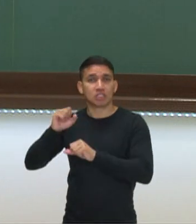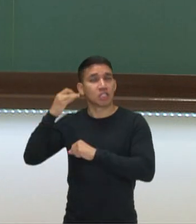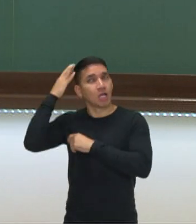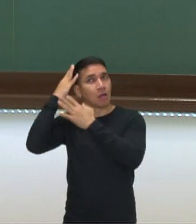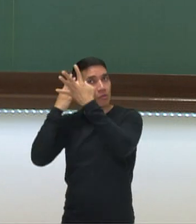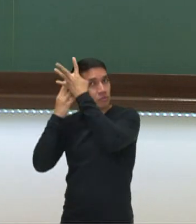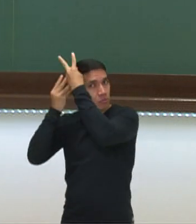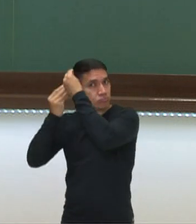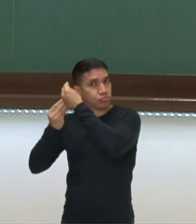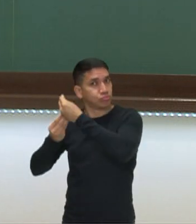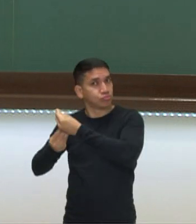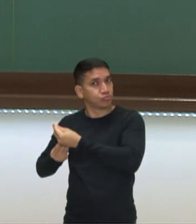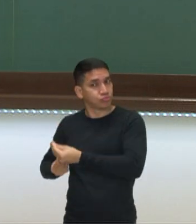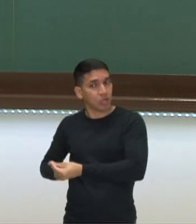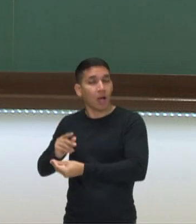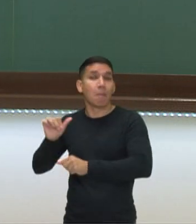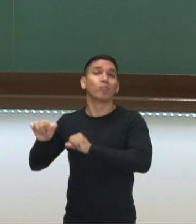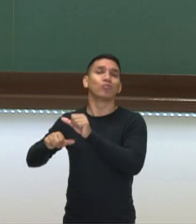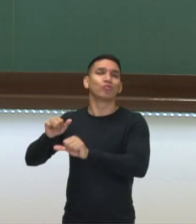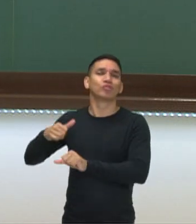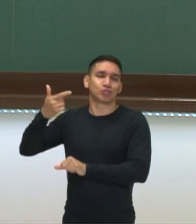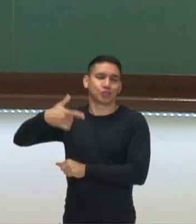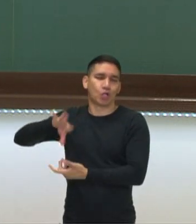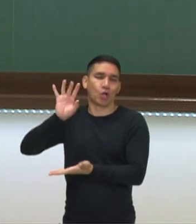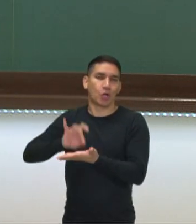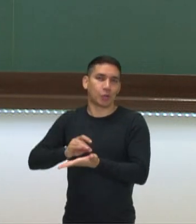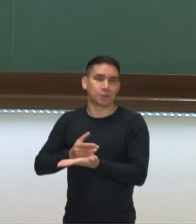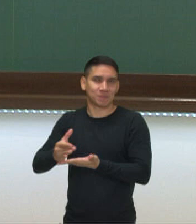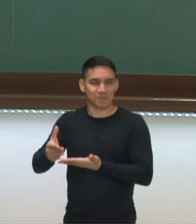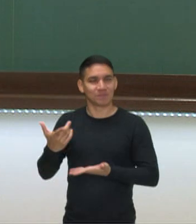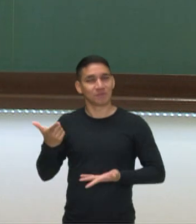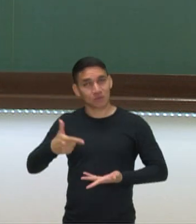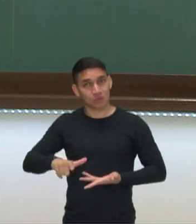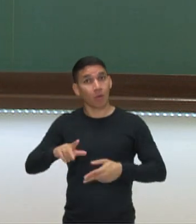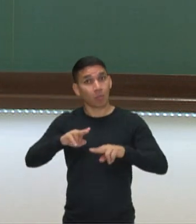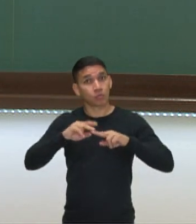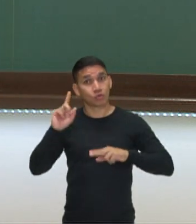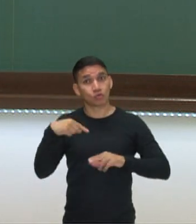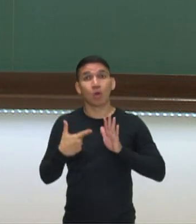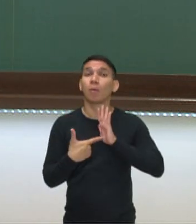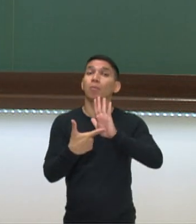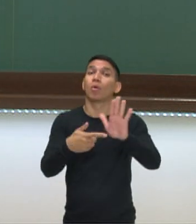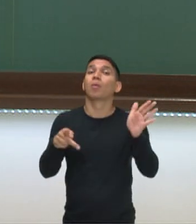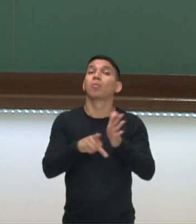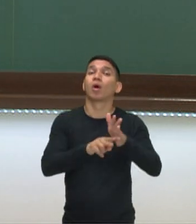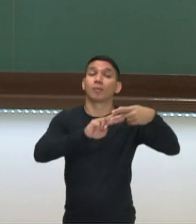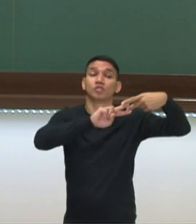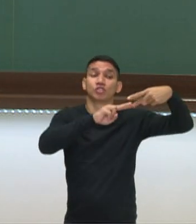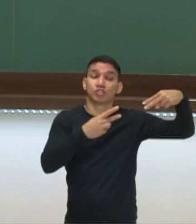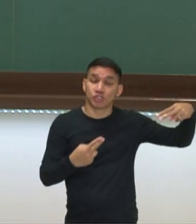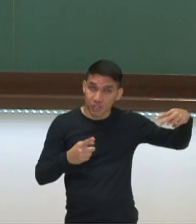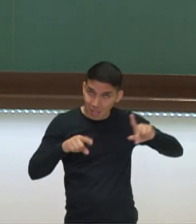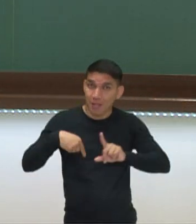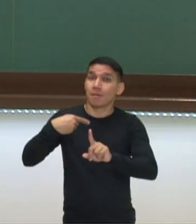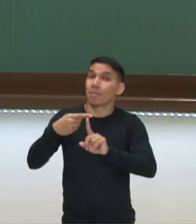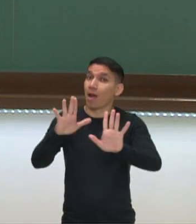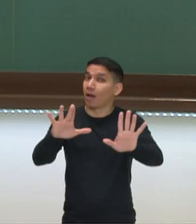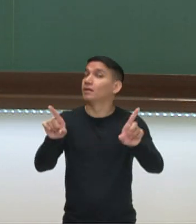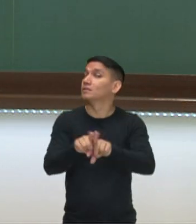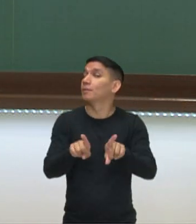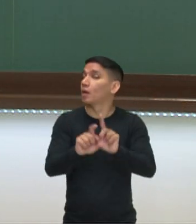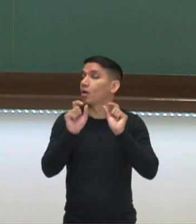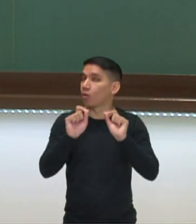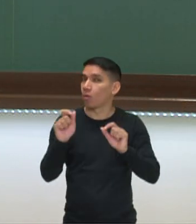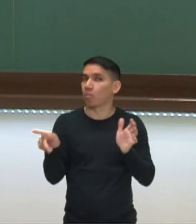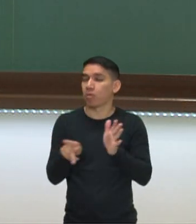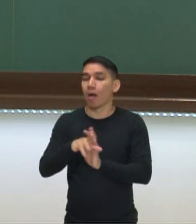vai começar a nascer da cor original, tá? Então nós somos o resultado dos nossos genes, mas também do ambiente em que a